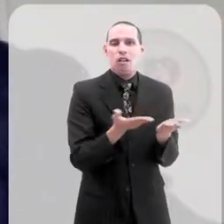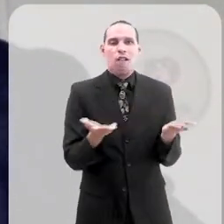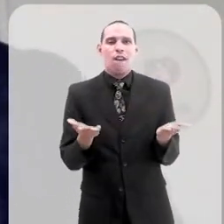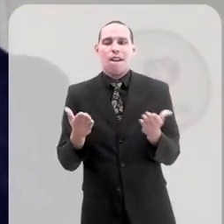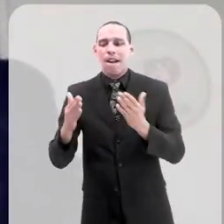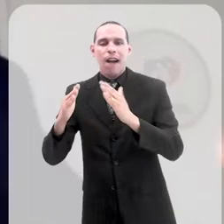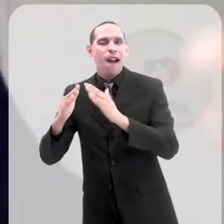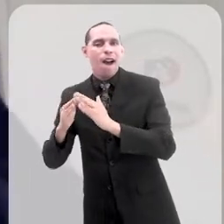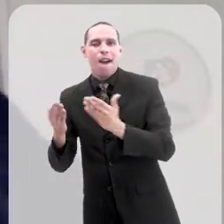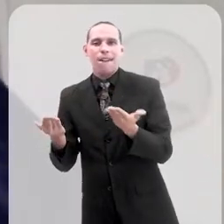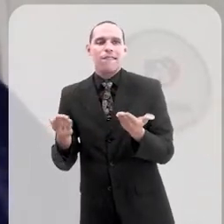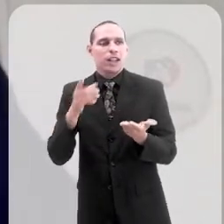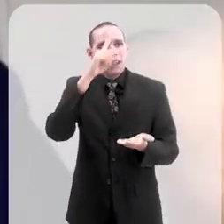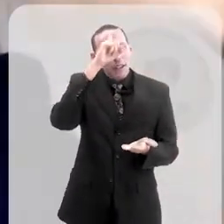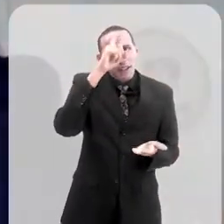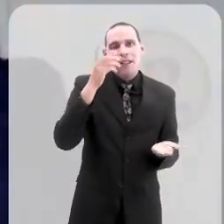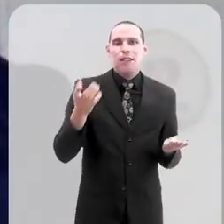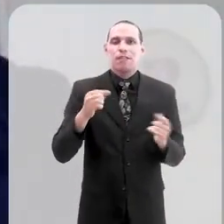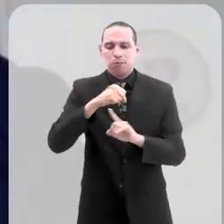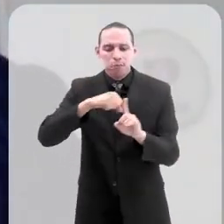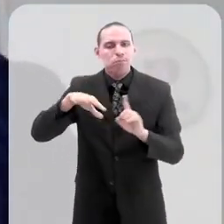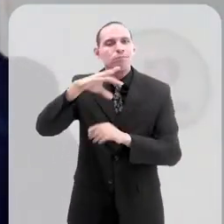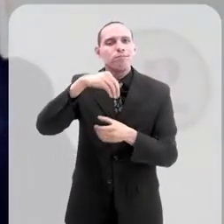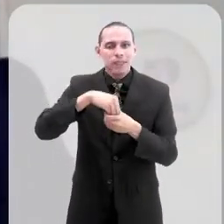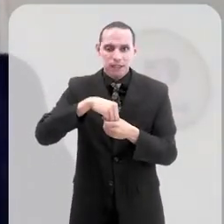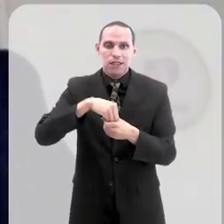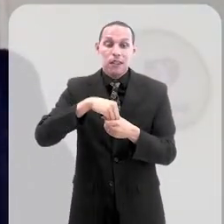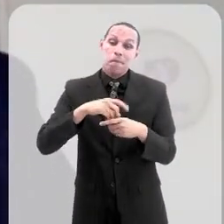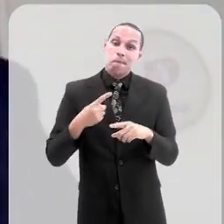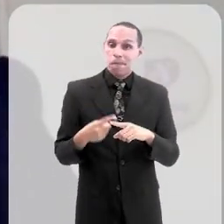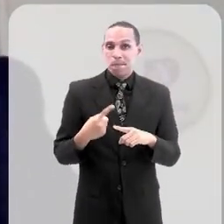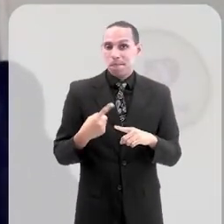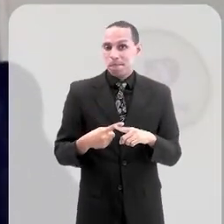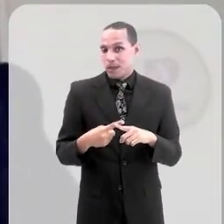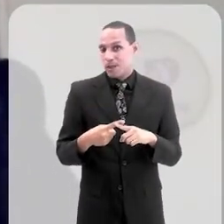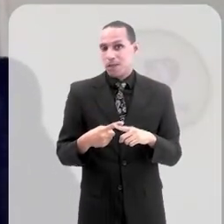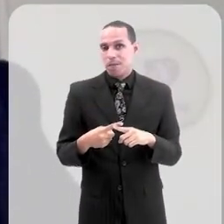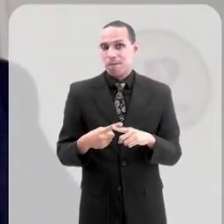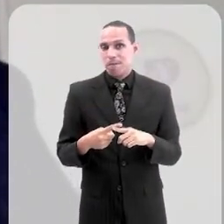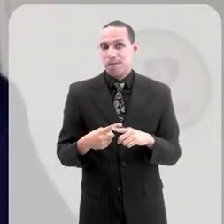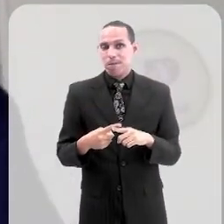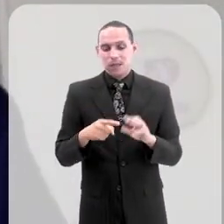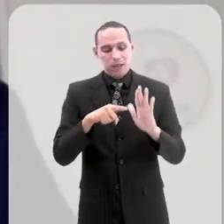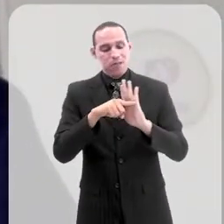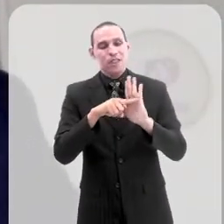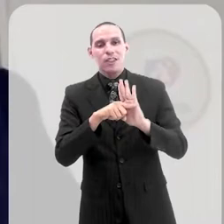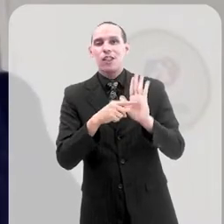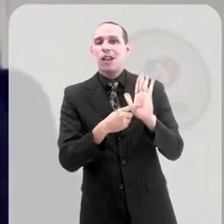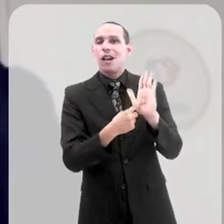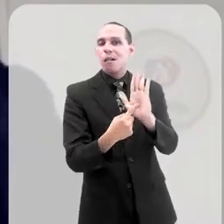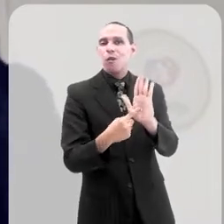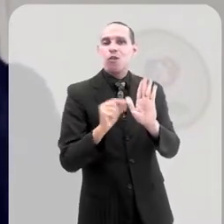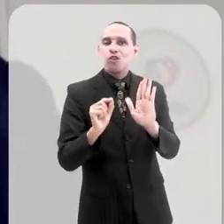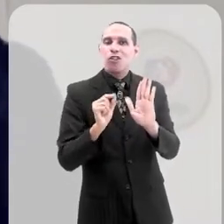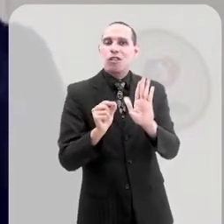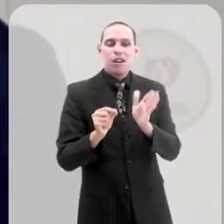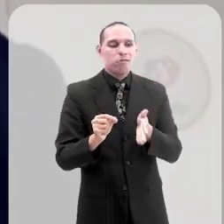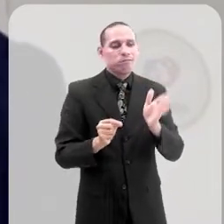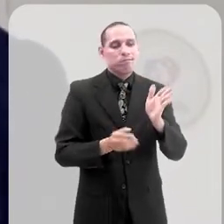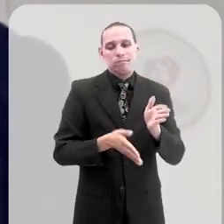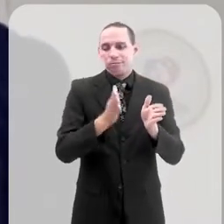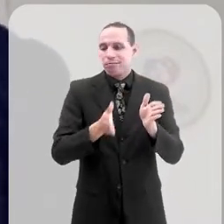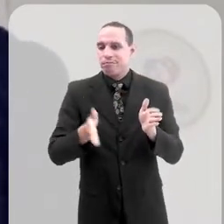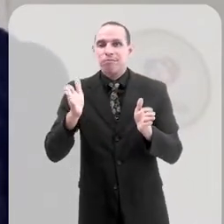das residências, da clínica, na sociedade, porque ela, na verdade, é que nos mostra os caminhos